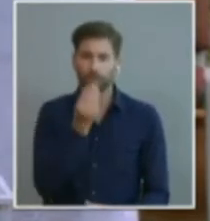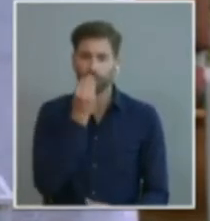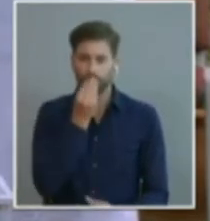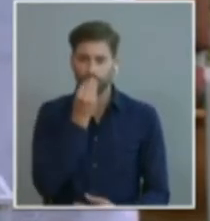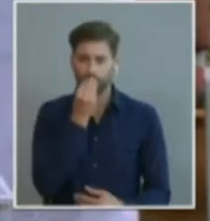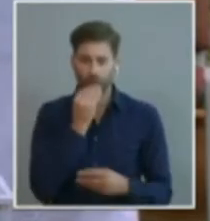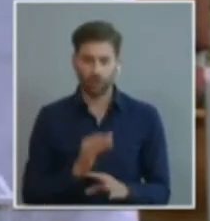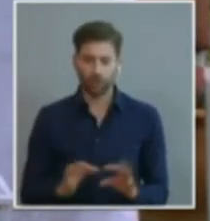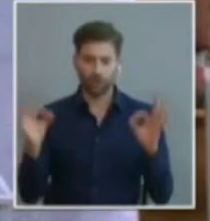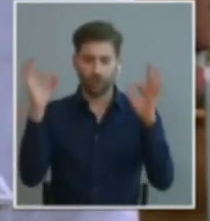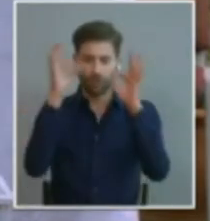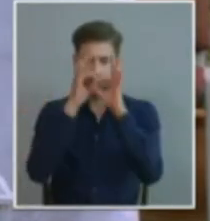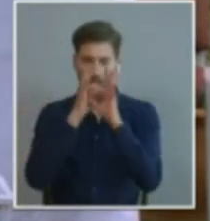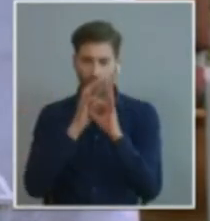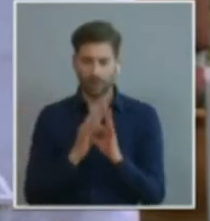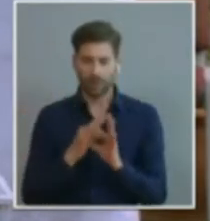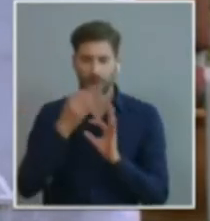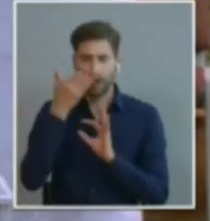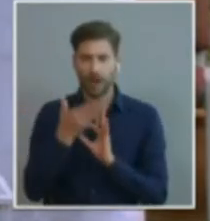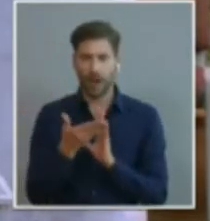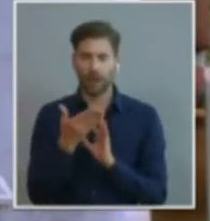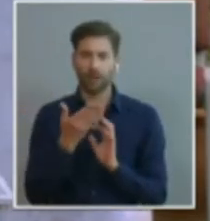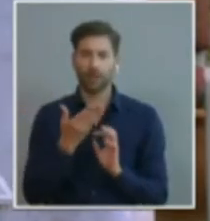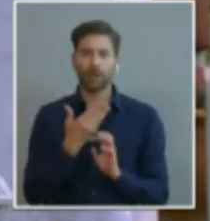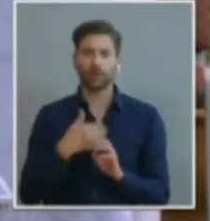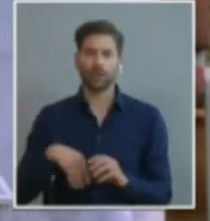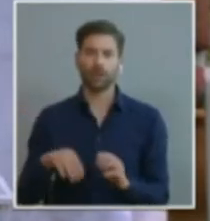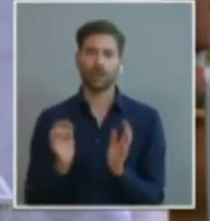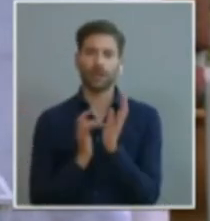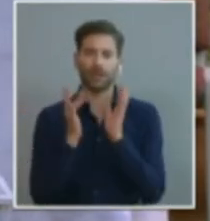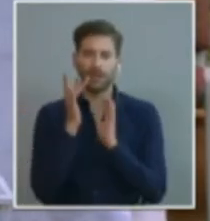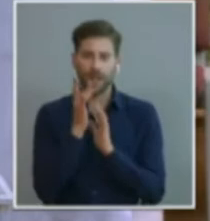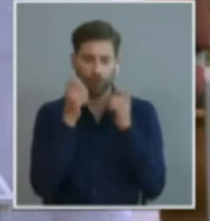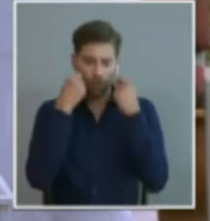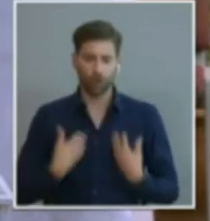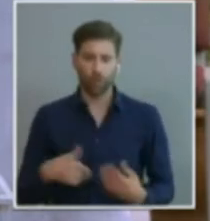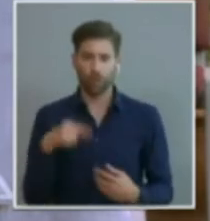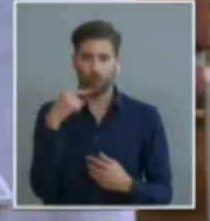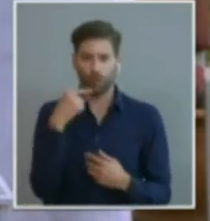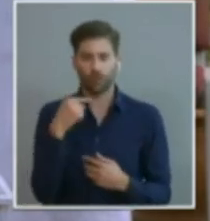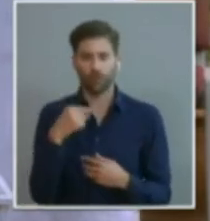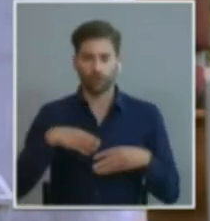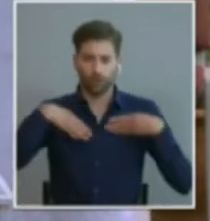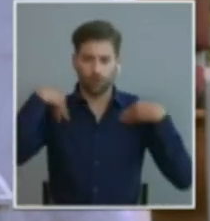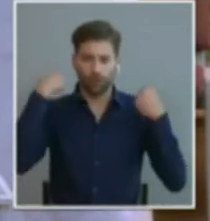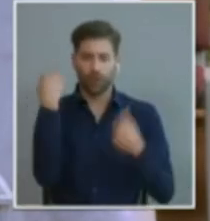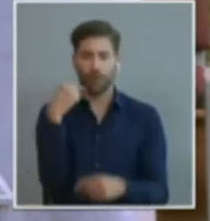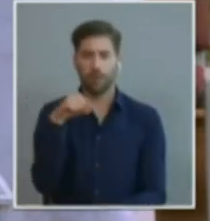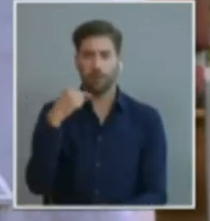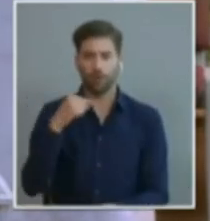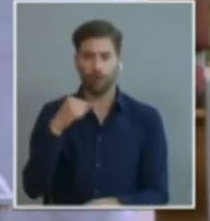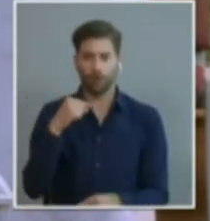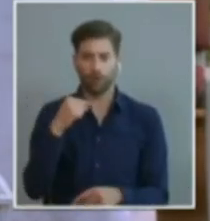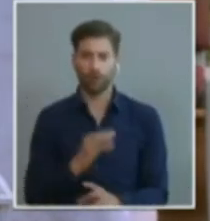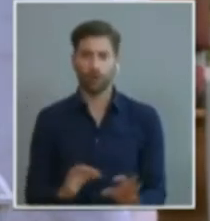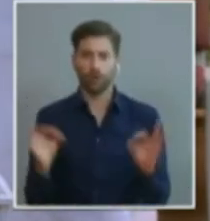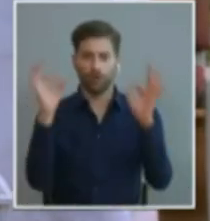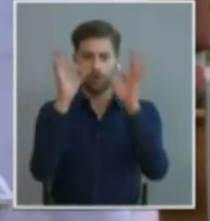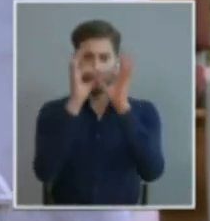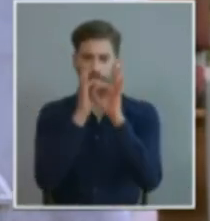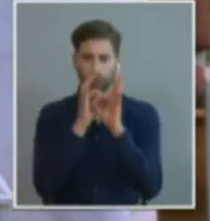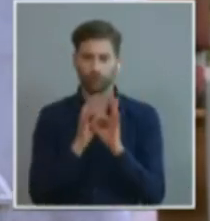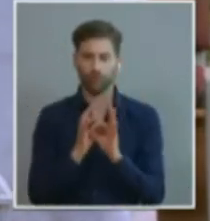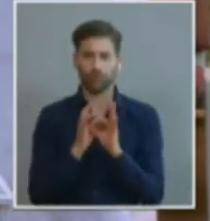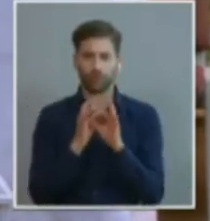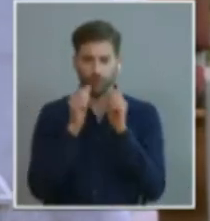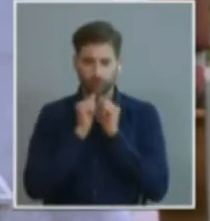Espírito Santo, sejamos em Cristo um só corpo e um só Espírito. O Espírito Santo faça de nós uma